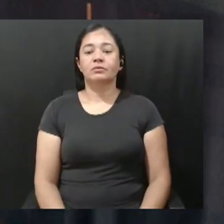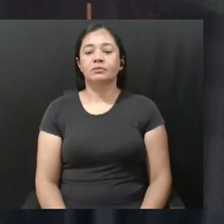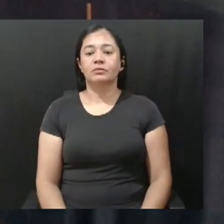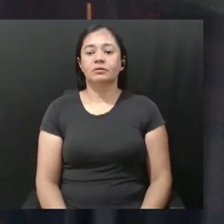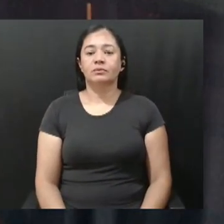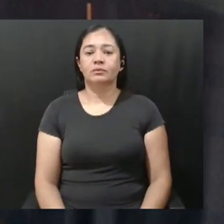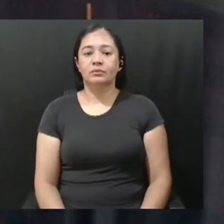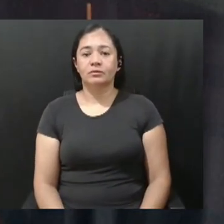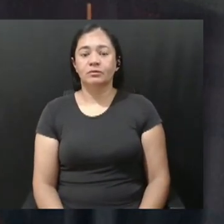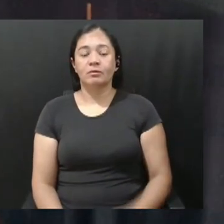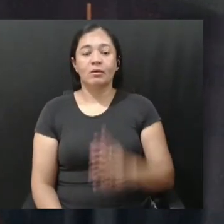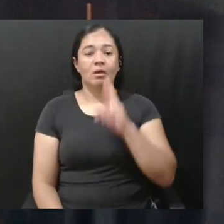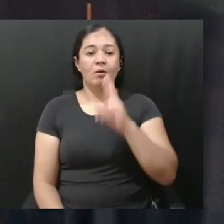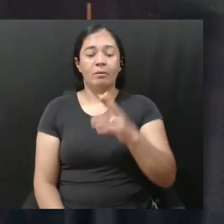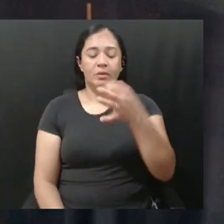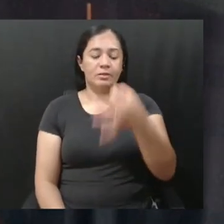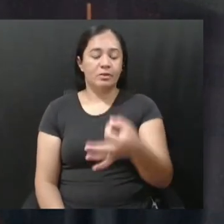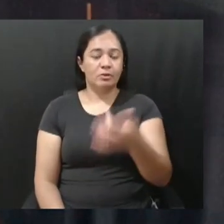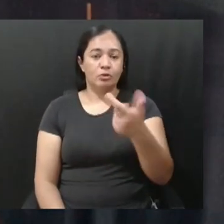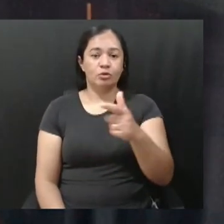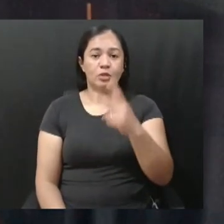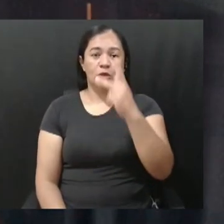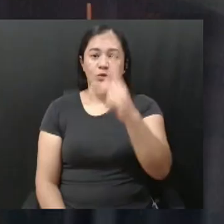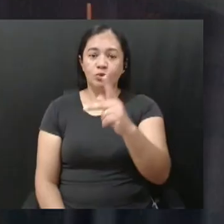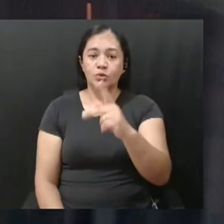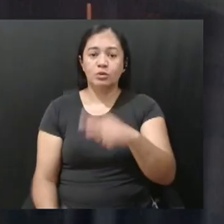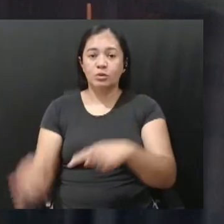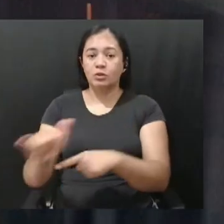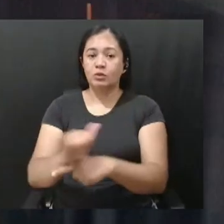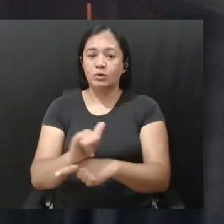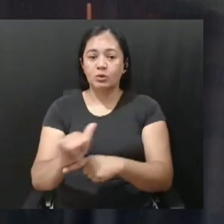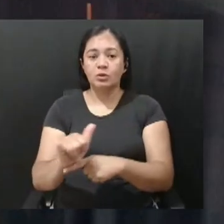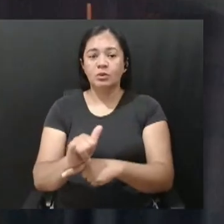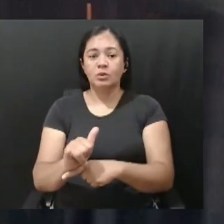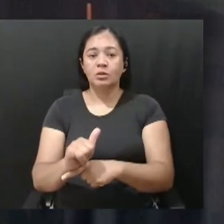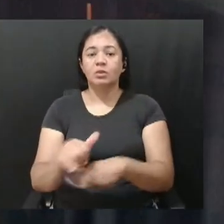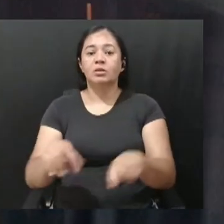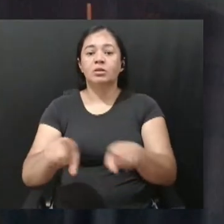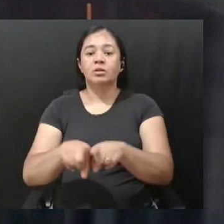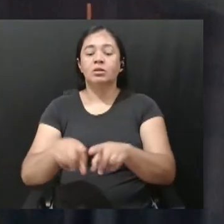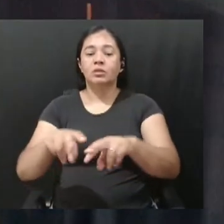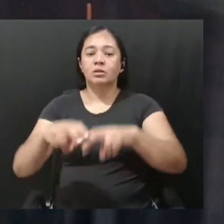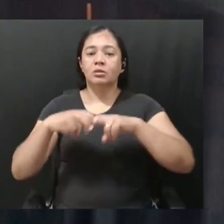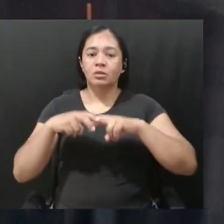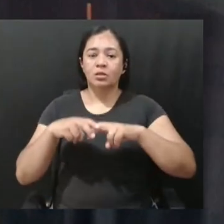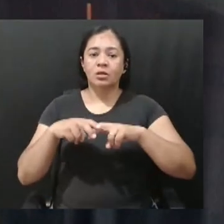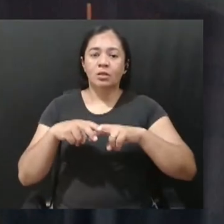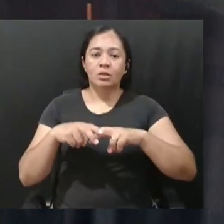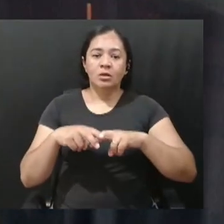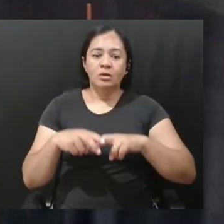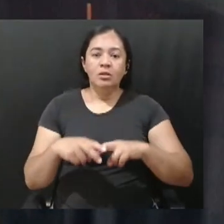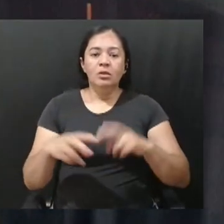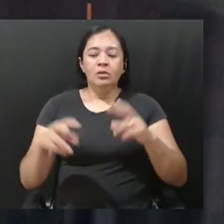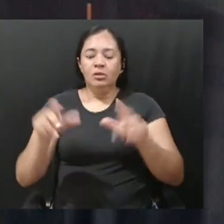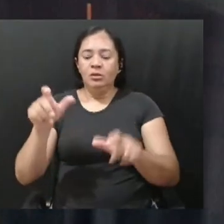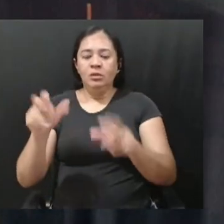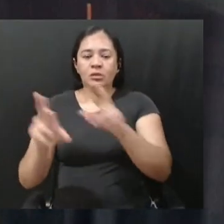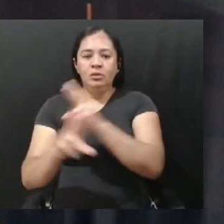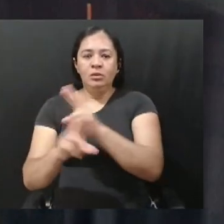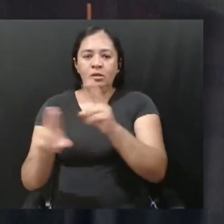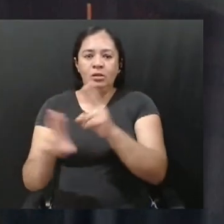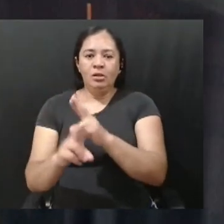certa, né? São os seus recursos, né? E também por isso, né? Também porque essas relações são muito complexas, né?